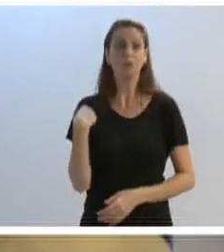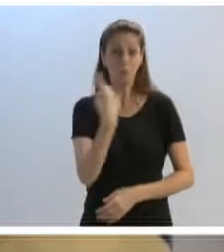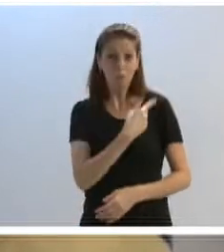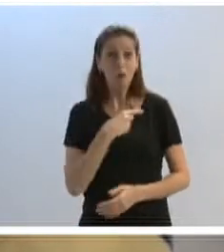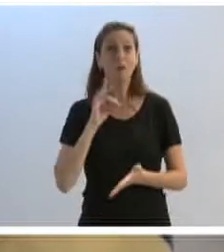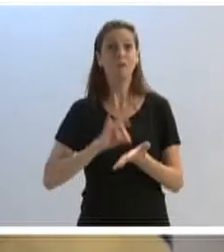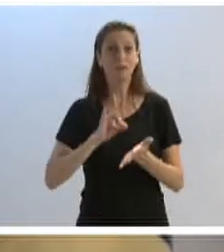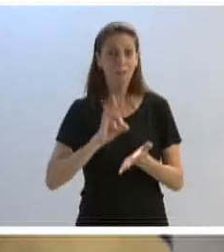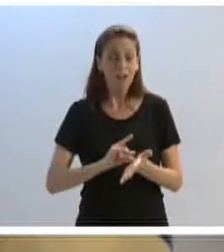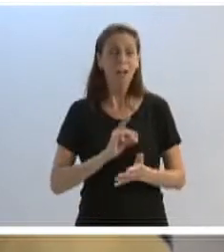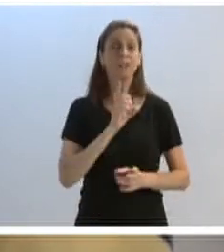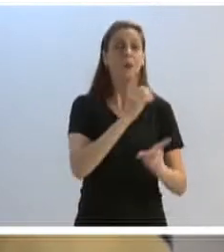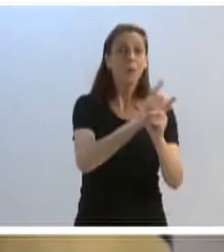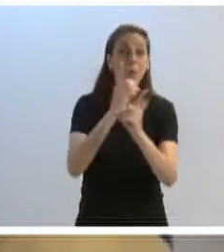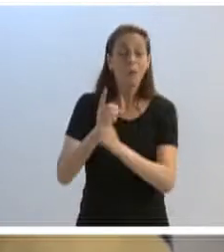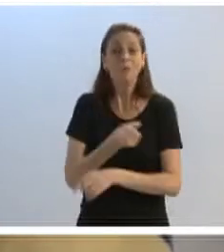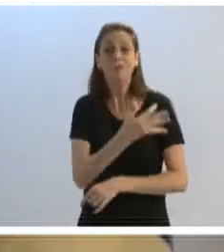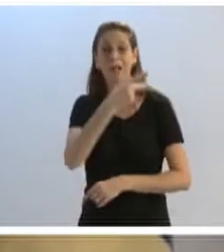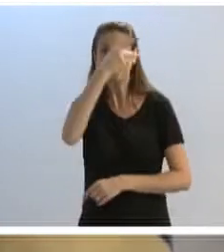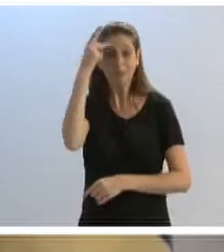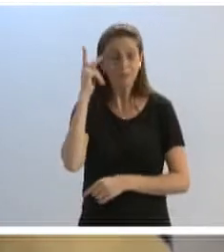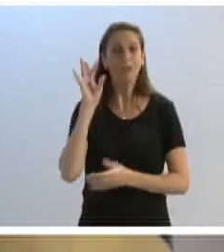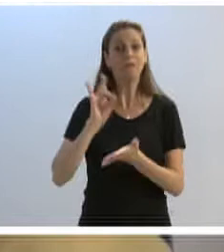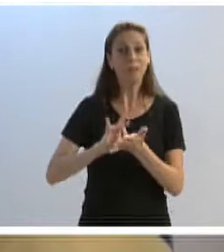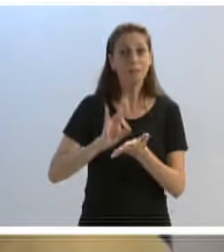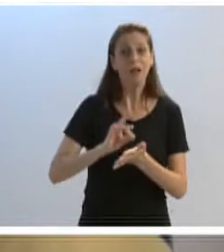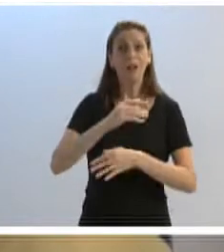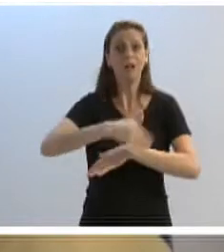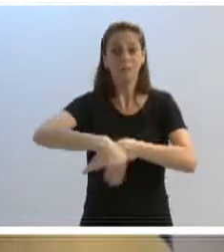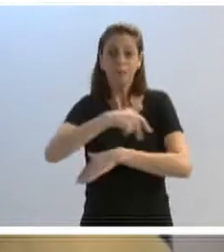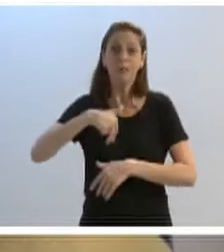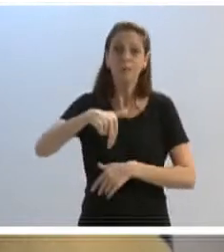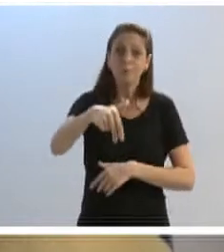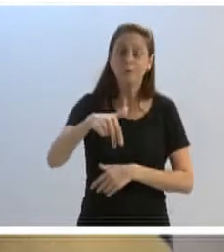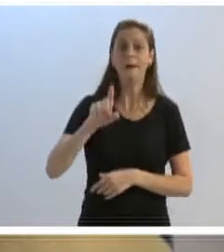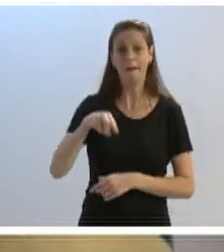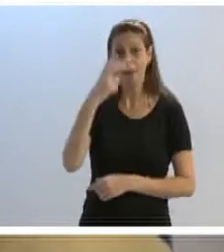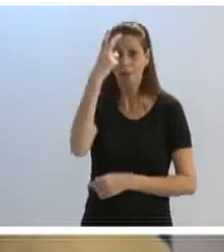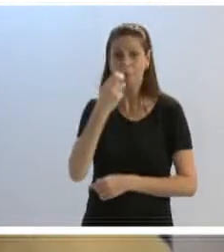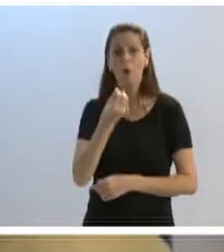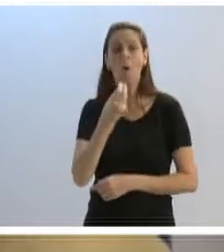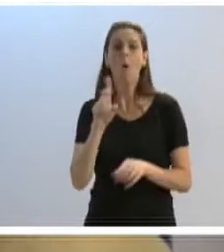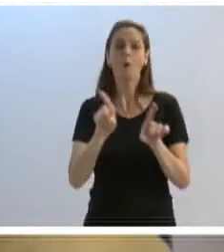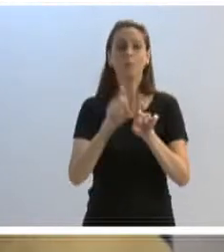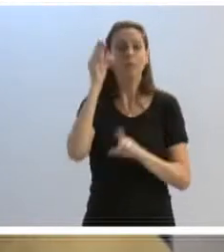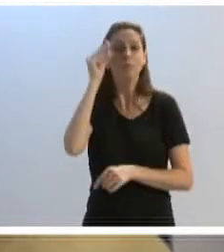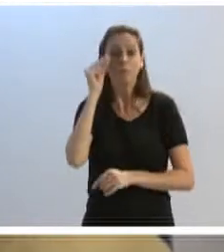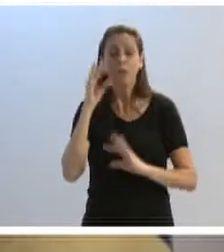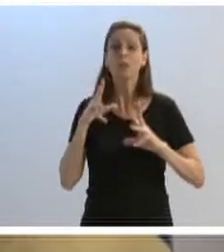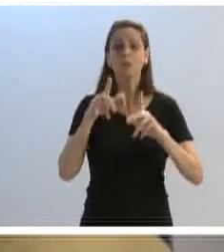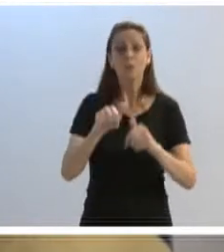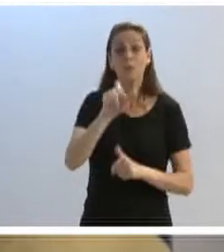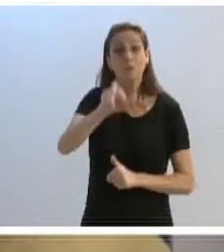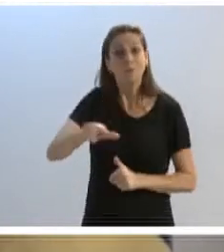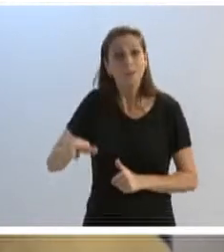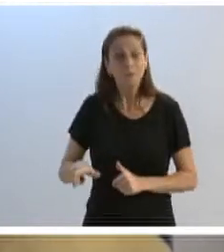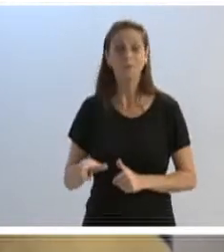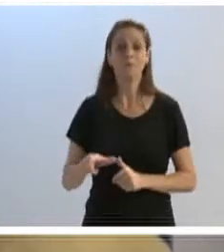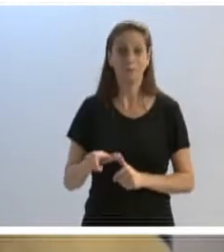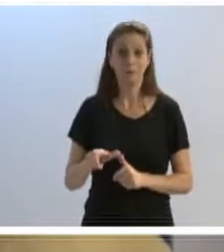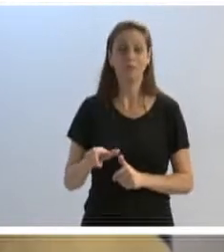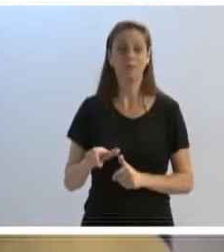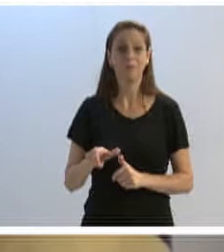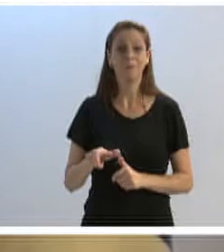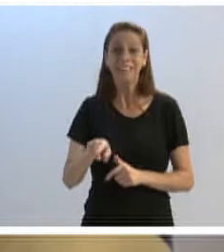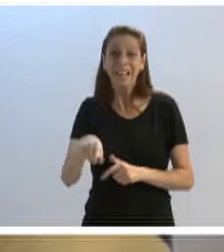diversas pessoas que se locomovem por nossa cidade, sem enxergar ou com baixa visão. E todas as vezes que